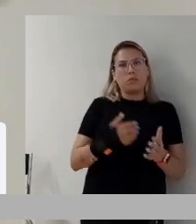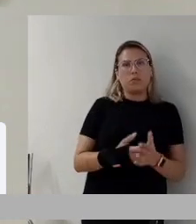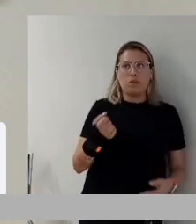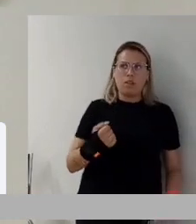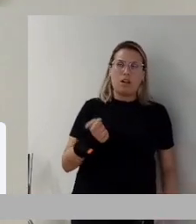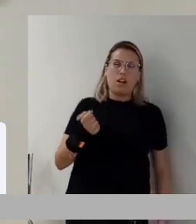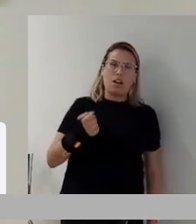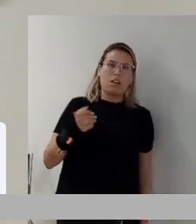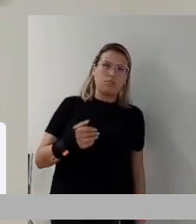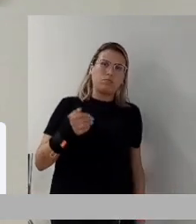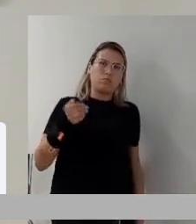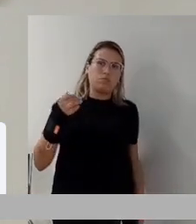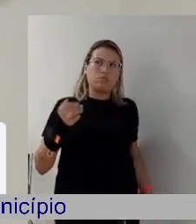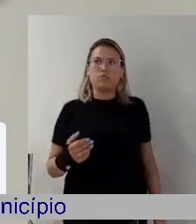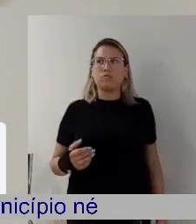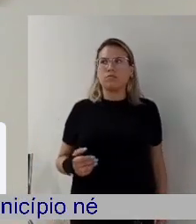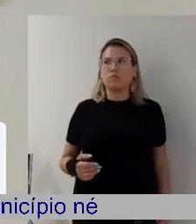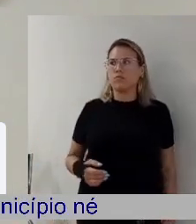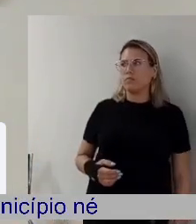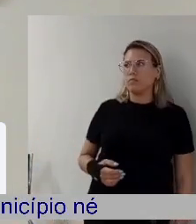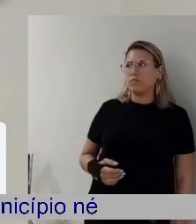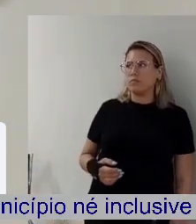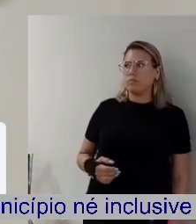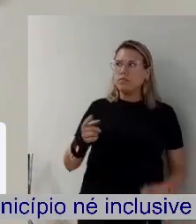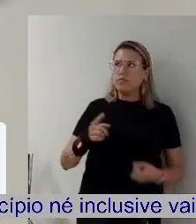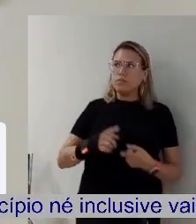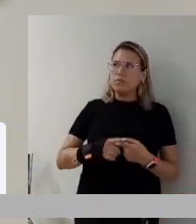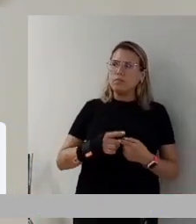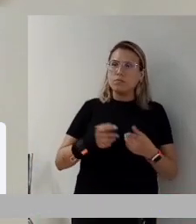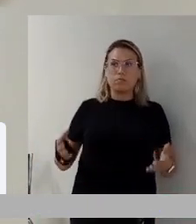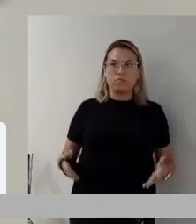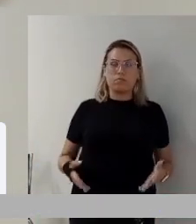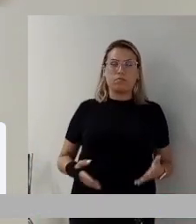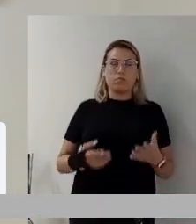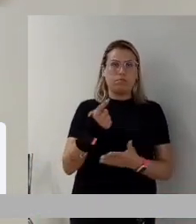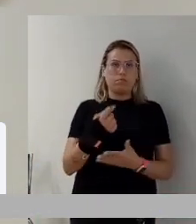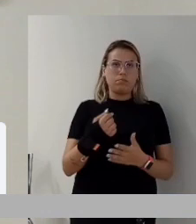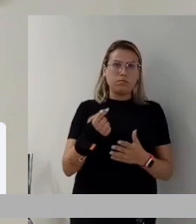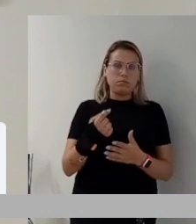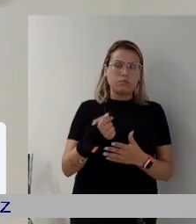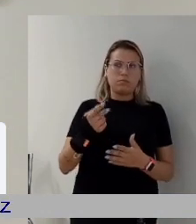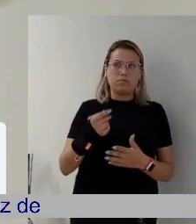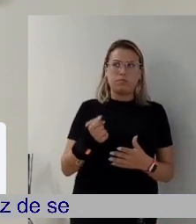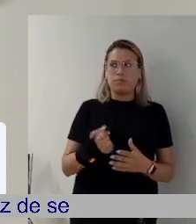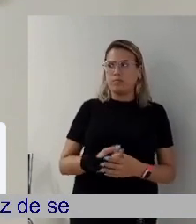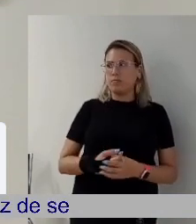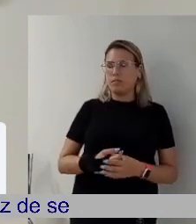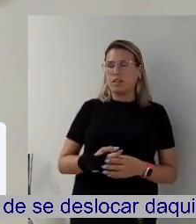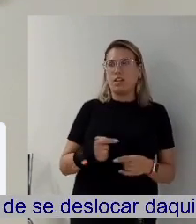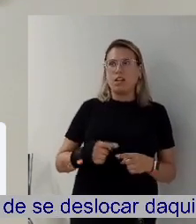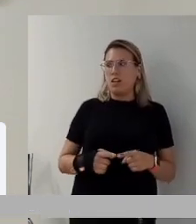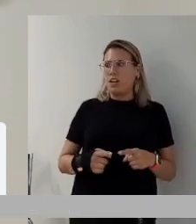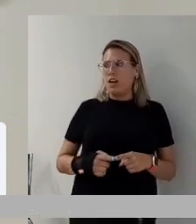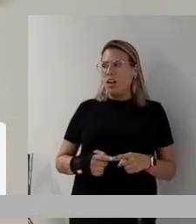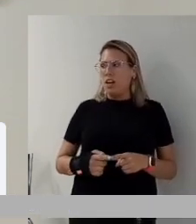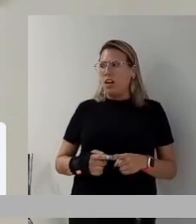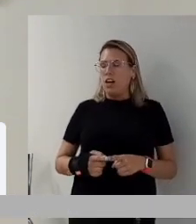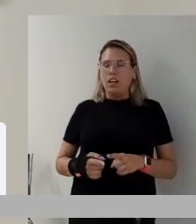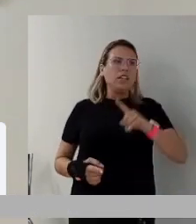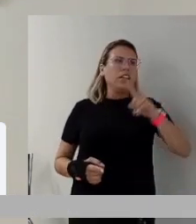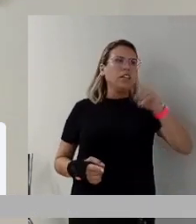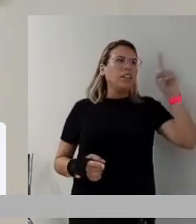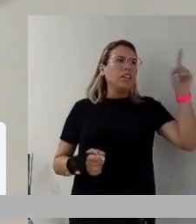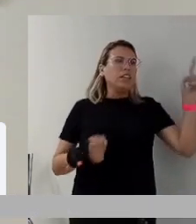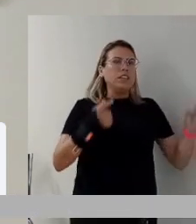à altura do município né inclusive vai gerar economia pro município em vez de se deslocar daqui rodar 24